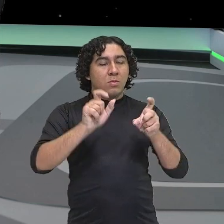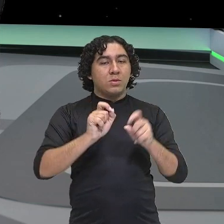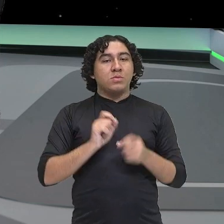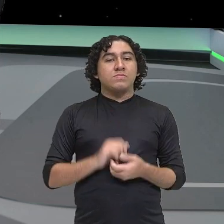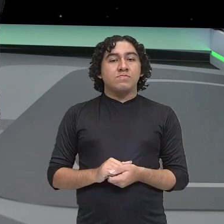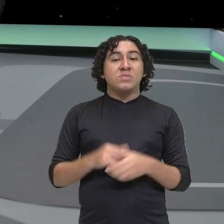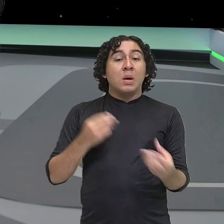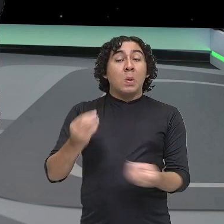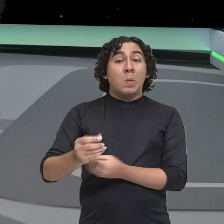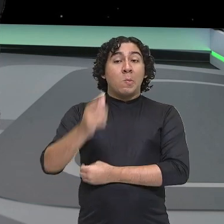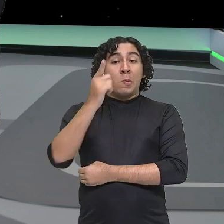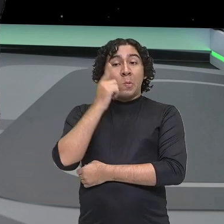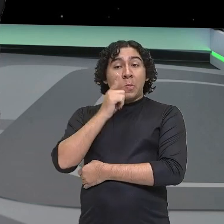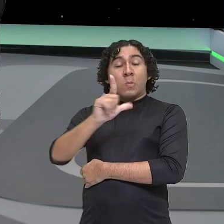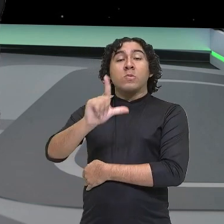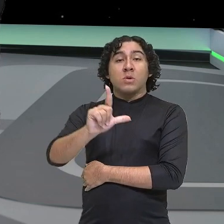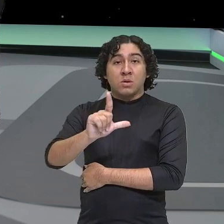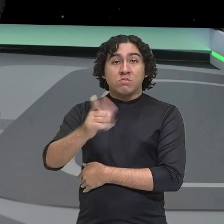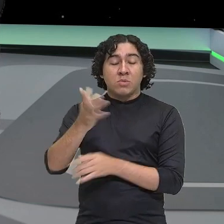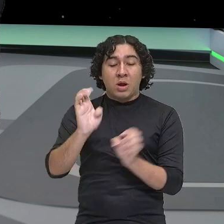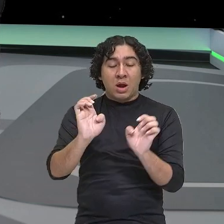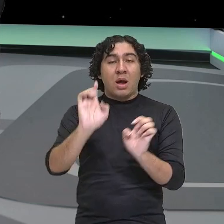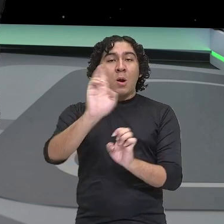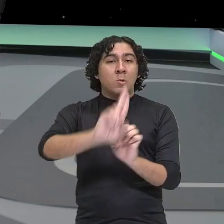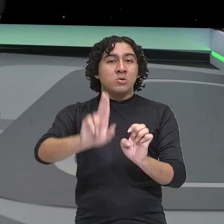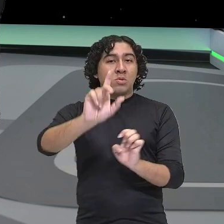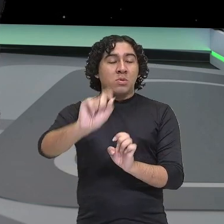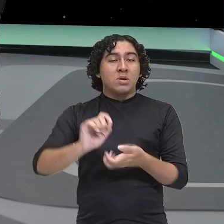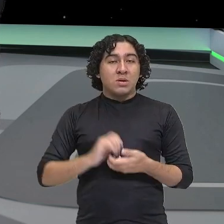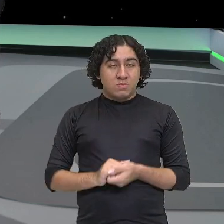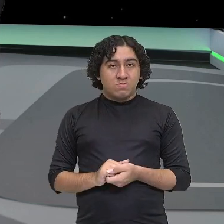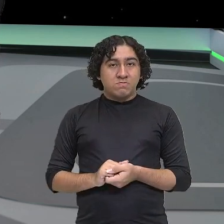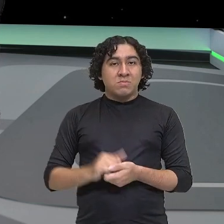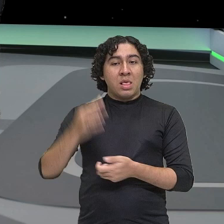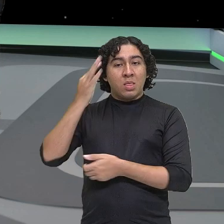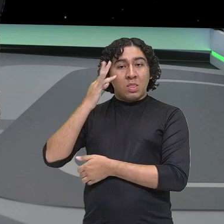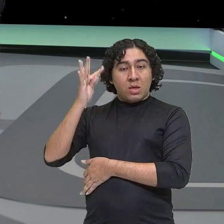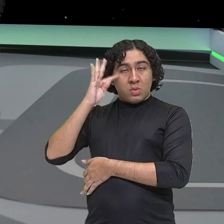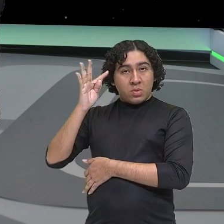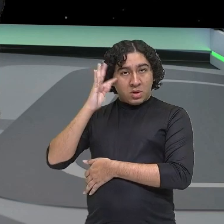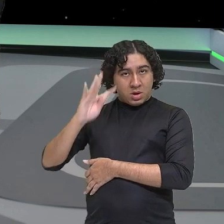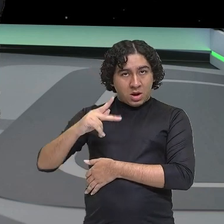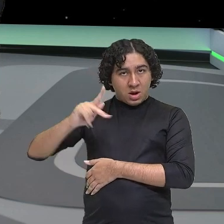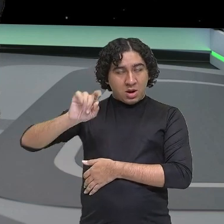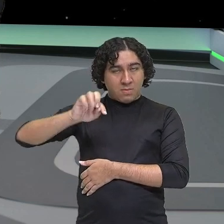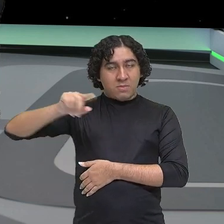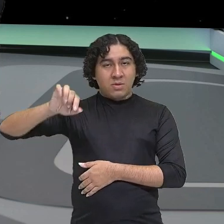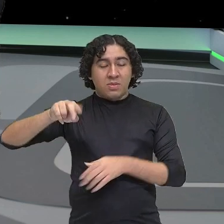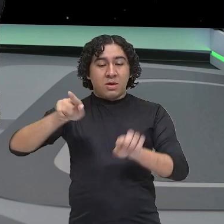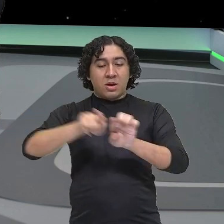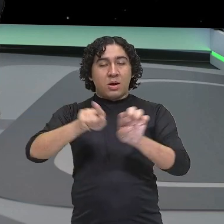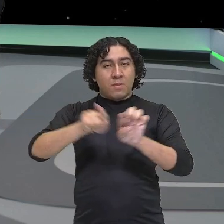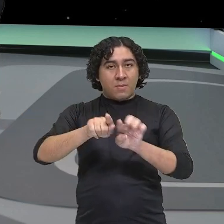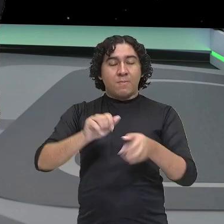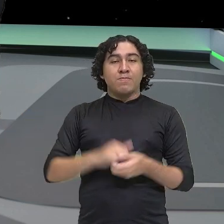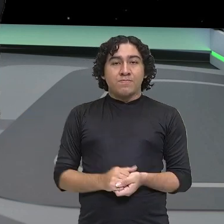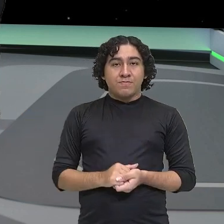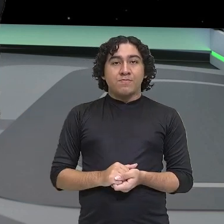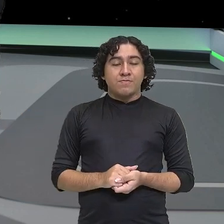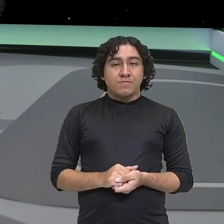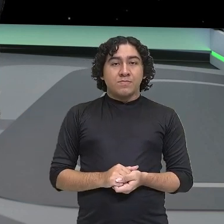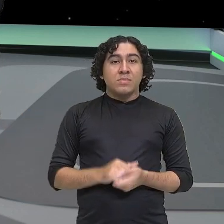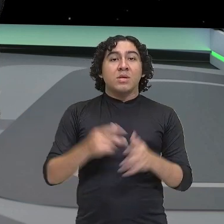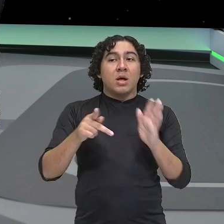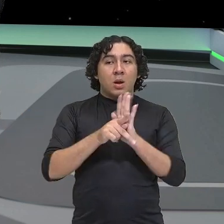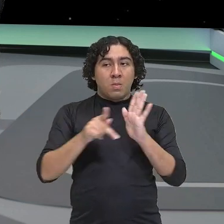foi obtida com base nas leis de Kepler. E a constante de gravitação universal, que